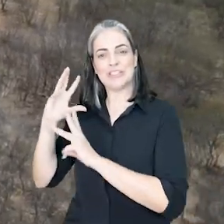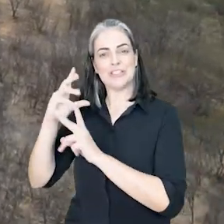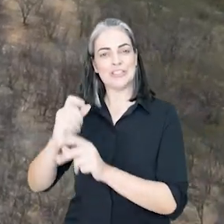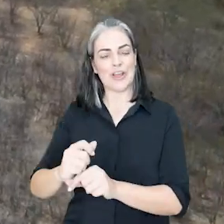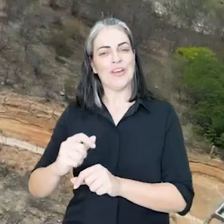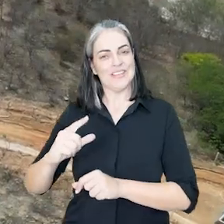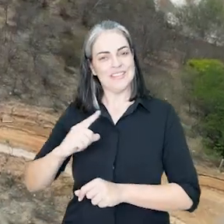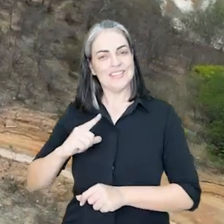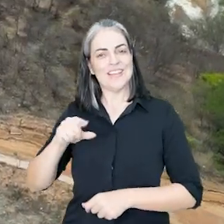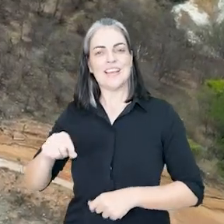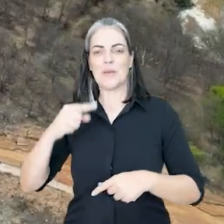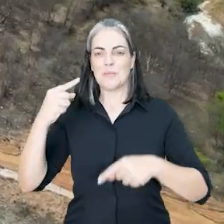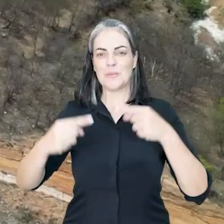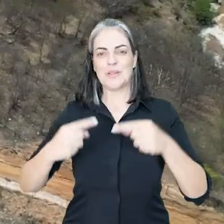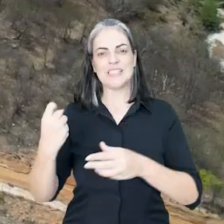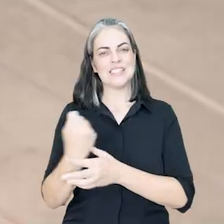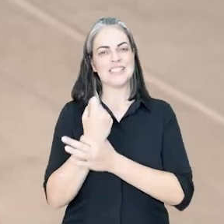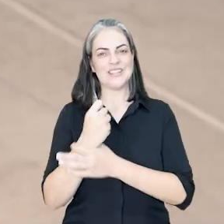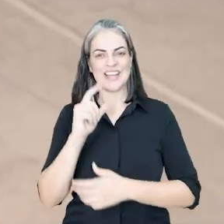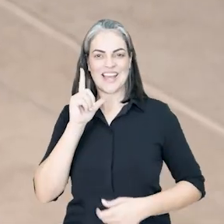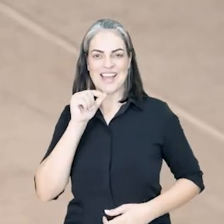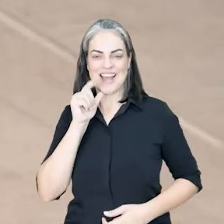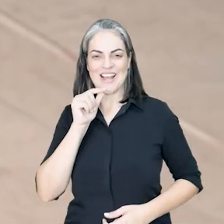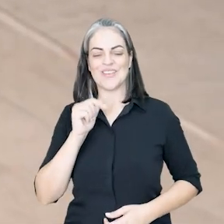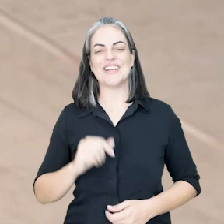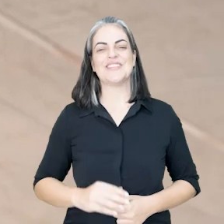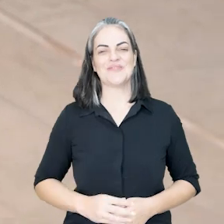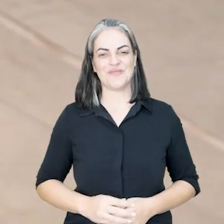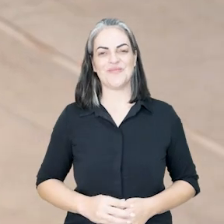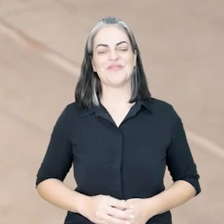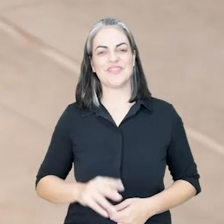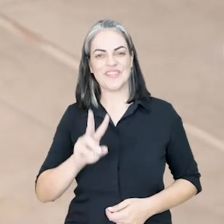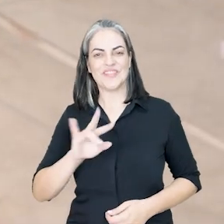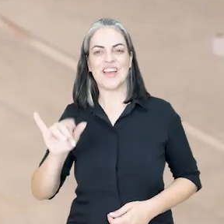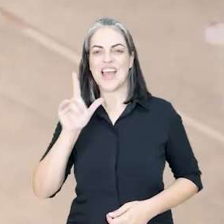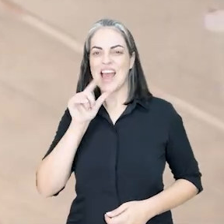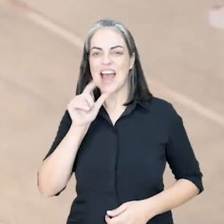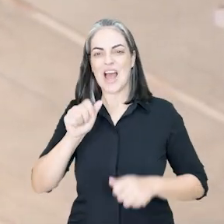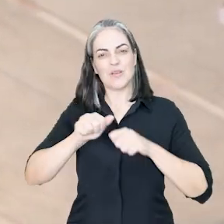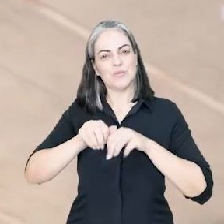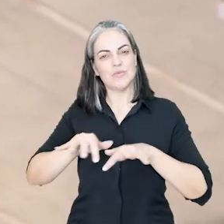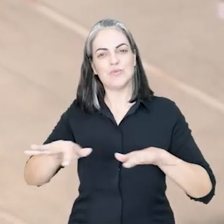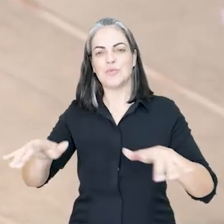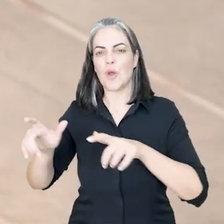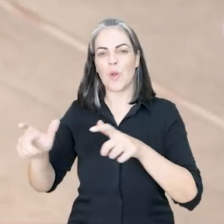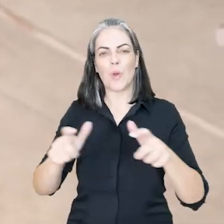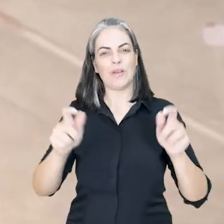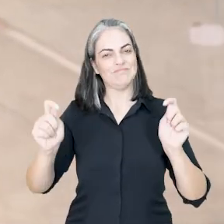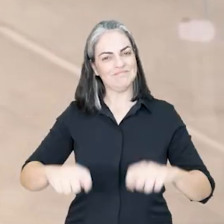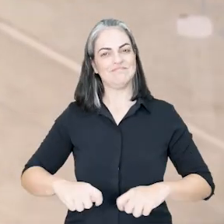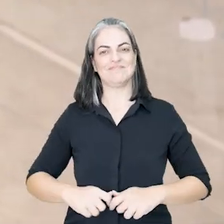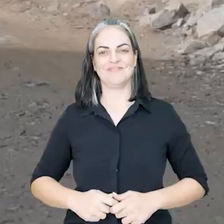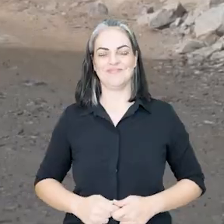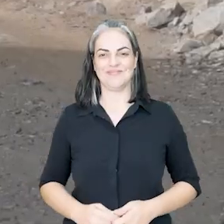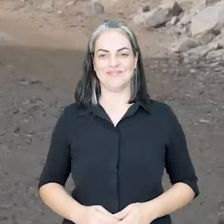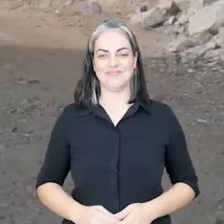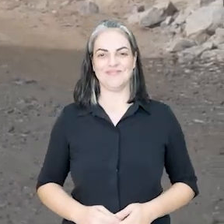dele com a política de segurança hídrica. De levar água onde for